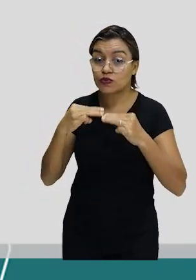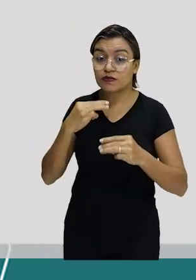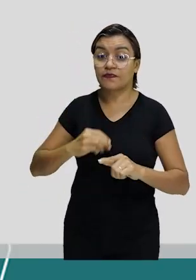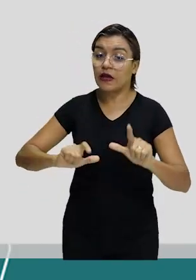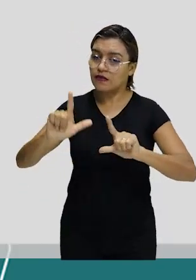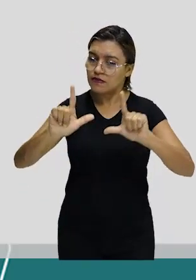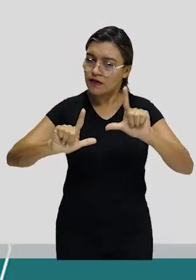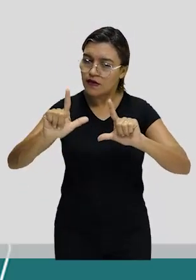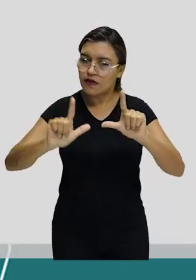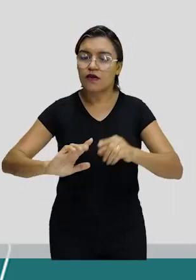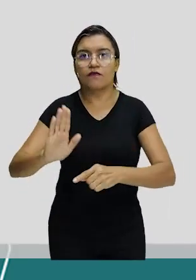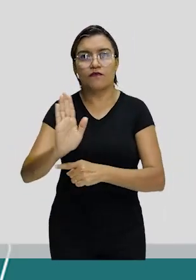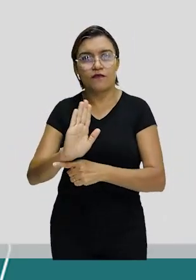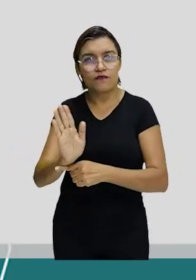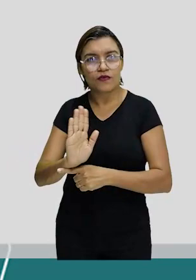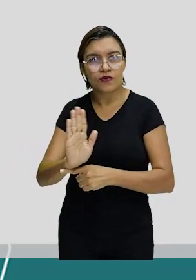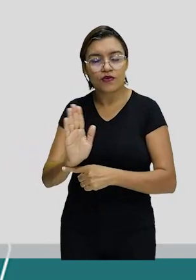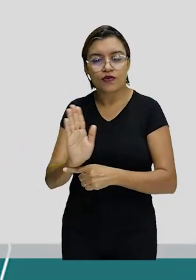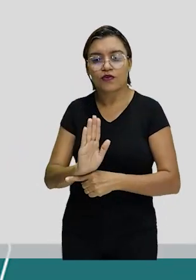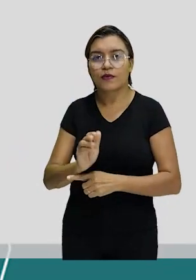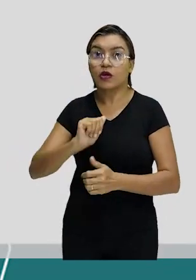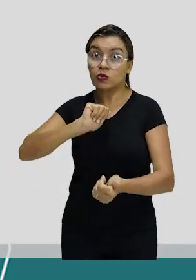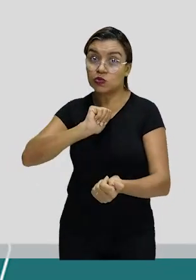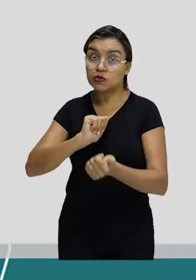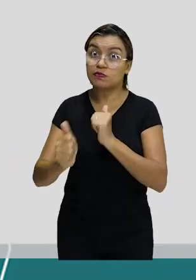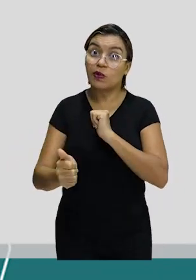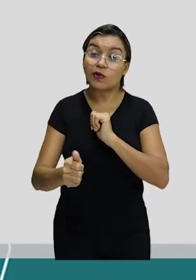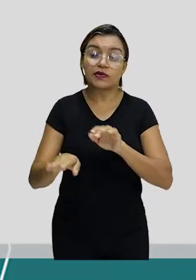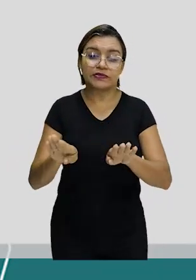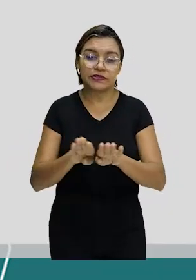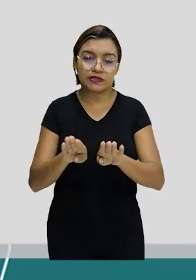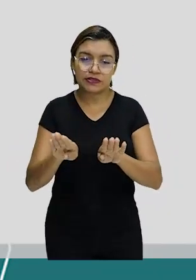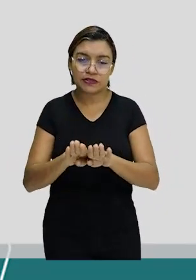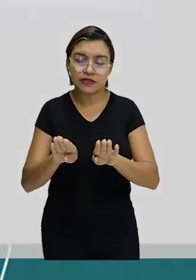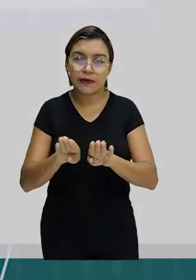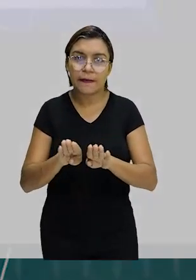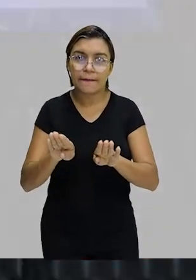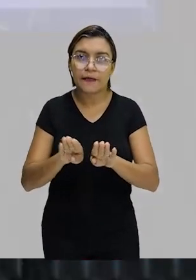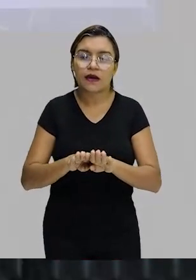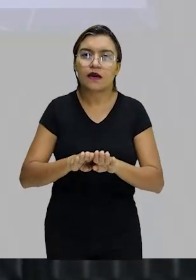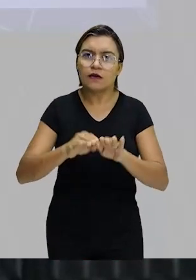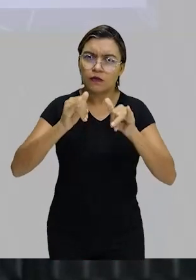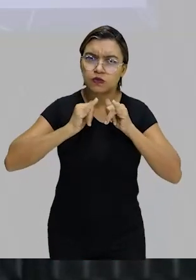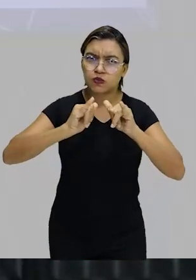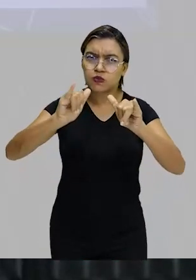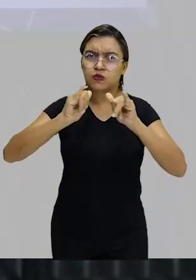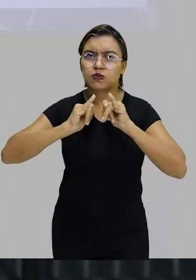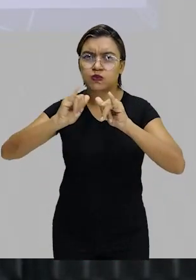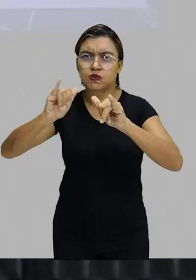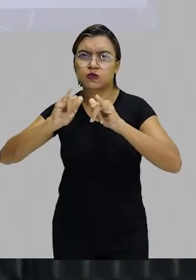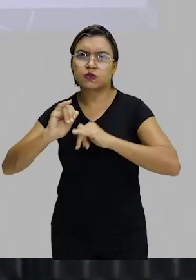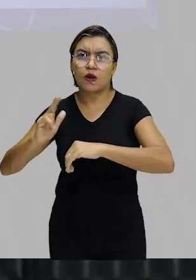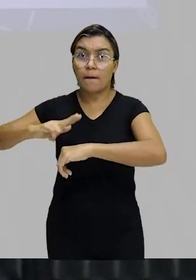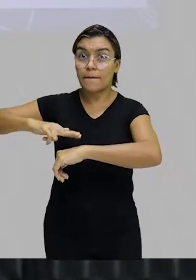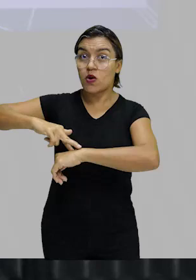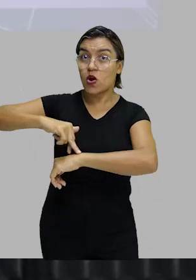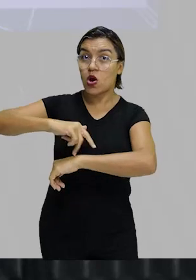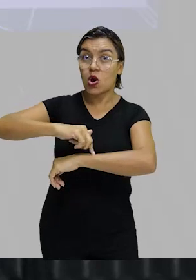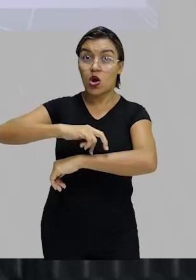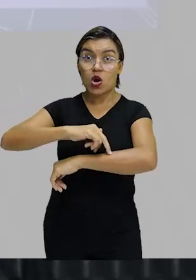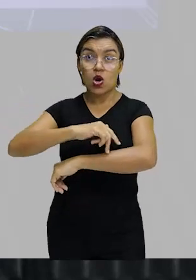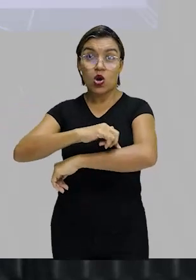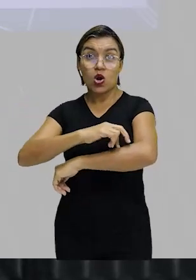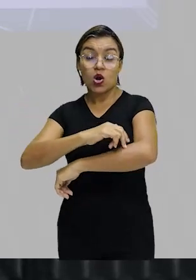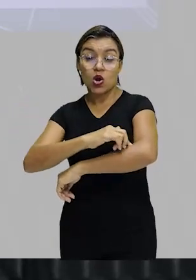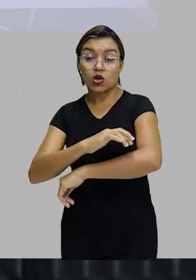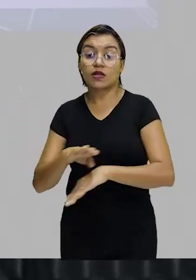da televisão, dos filmes, do esporte, das campanhas publicitárias, da moda, da cultura